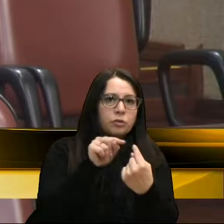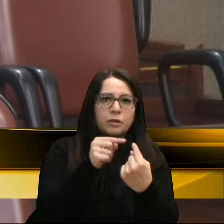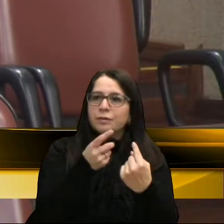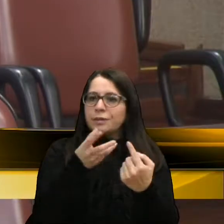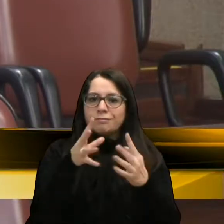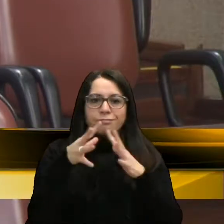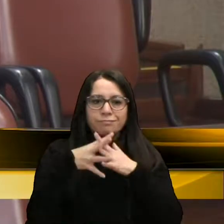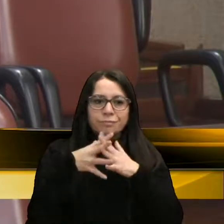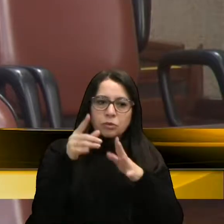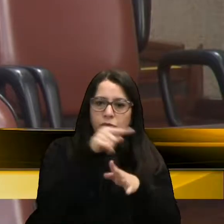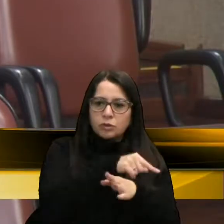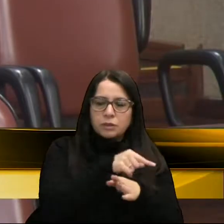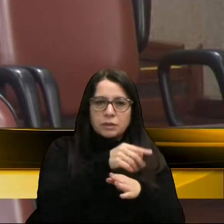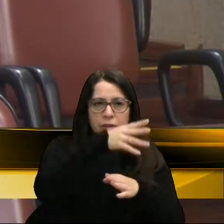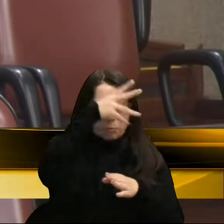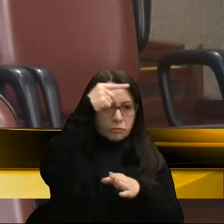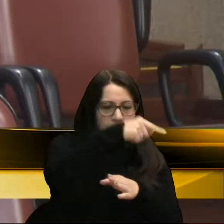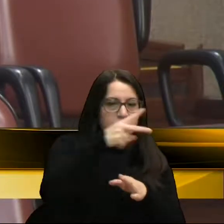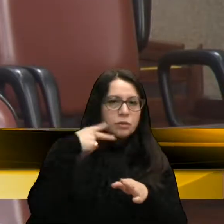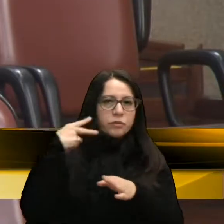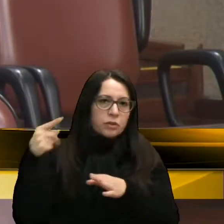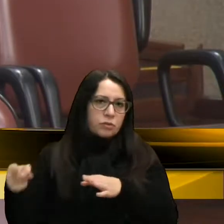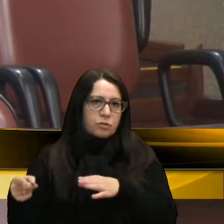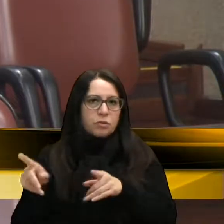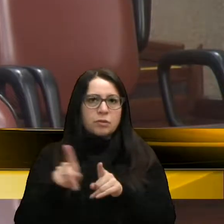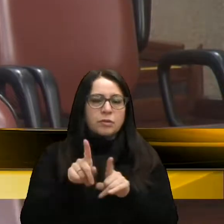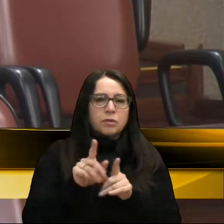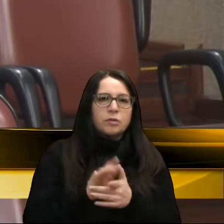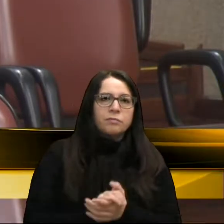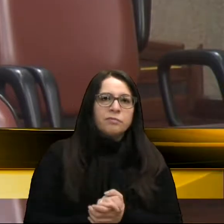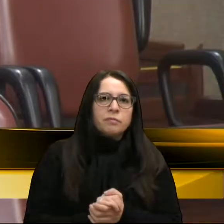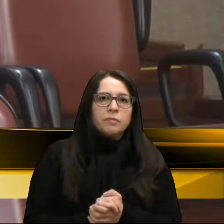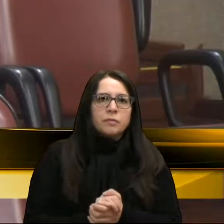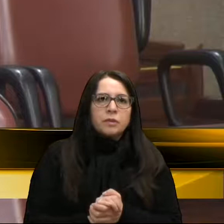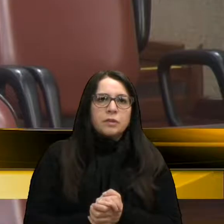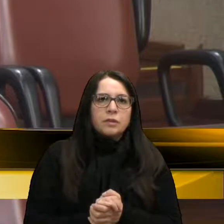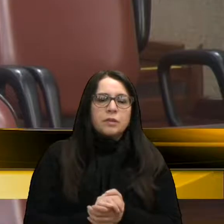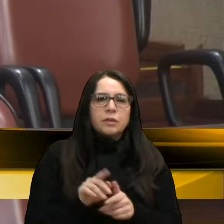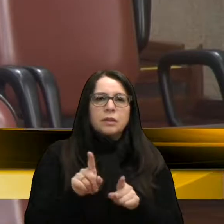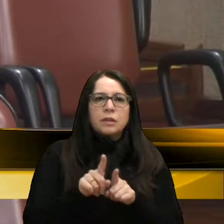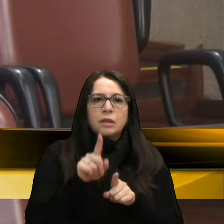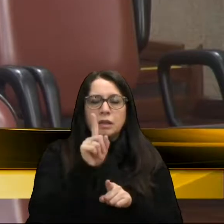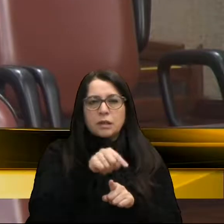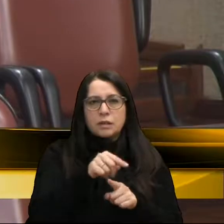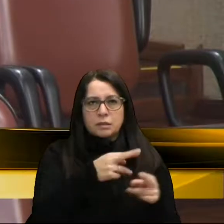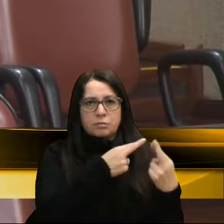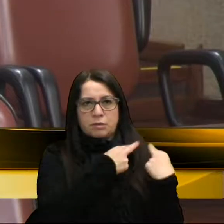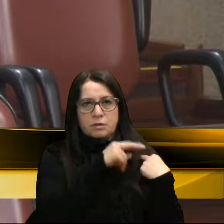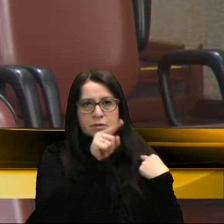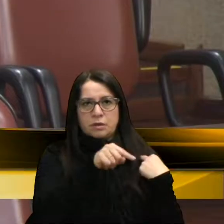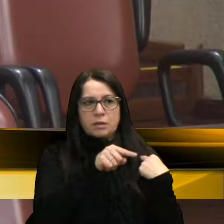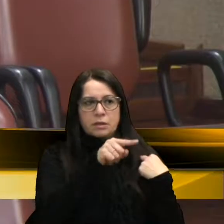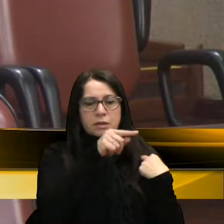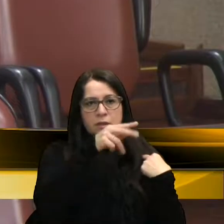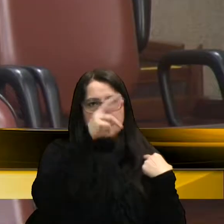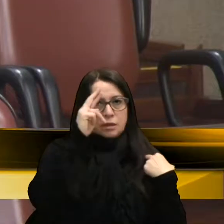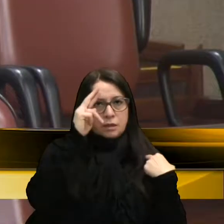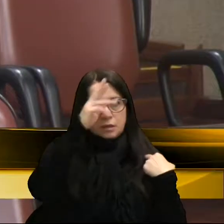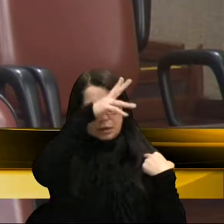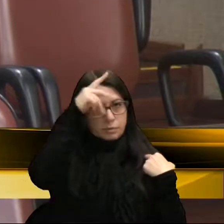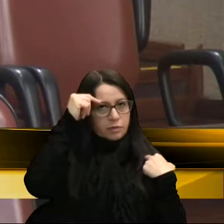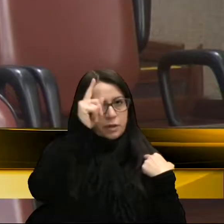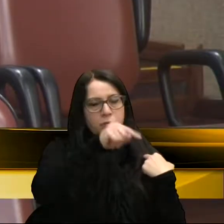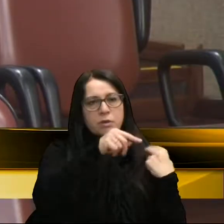com a autonomia administrativa e funcionamento do Poder Executivo, prerrogativa esta que não é da